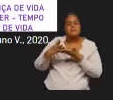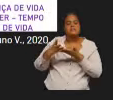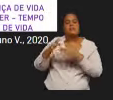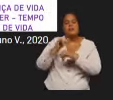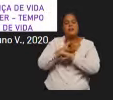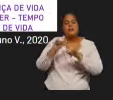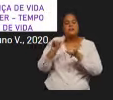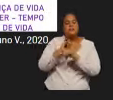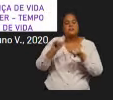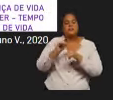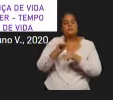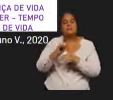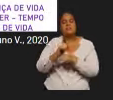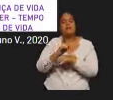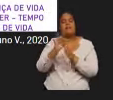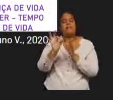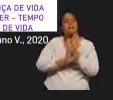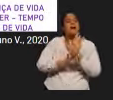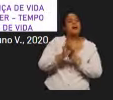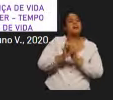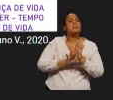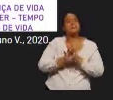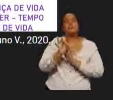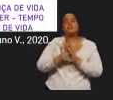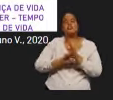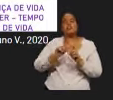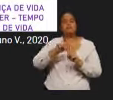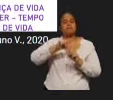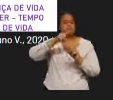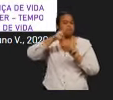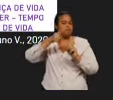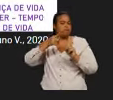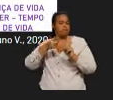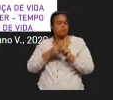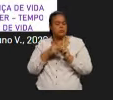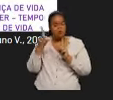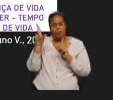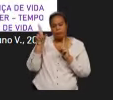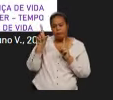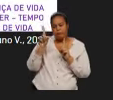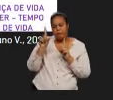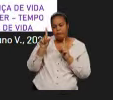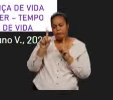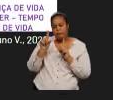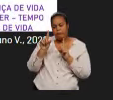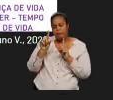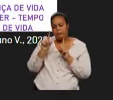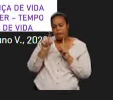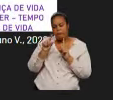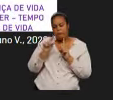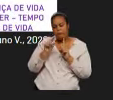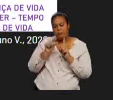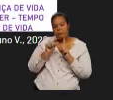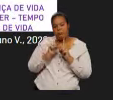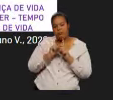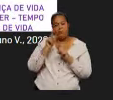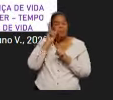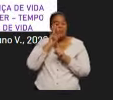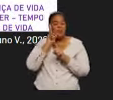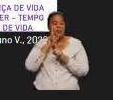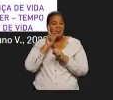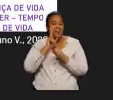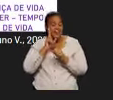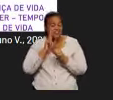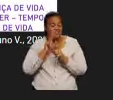taxa de fecundidade do brasil tá fertilidade do brasil está diminuindo fertilidade fecundidade a gente usa aí